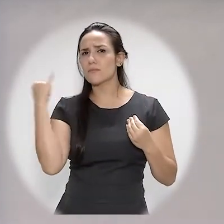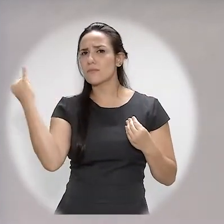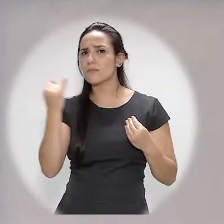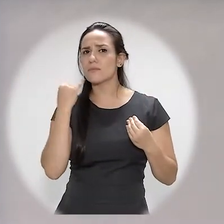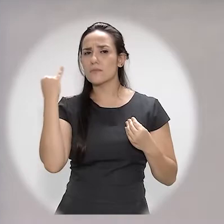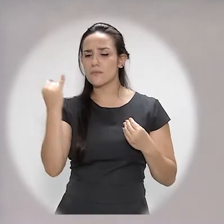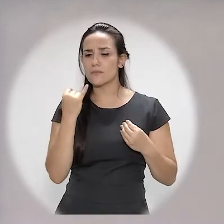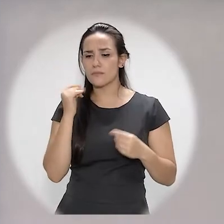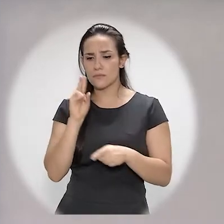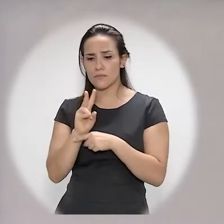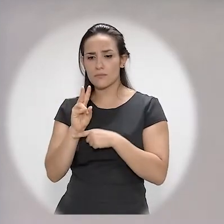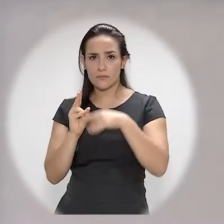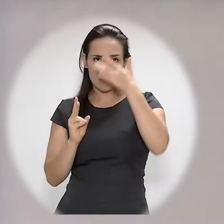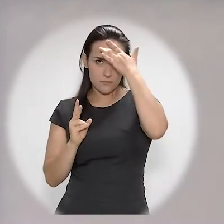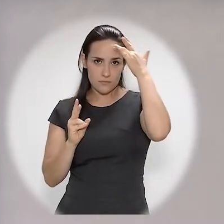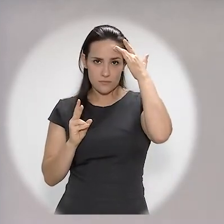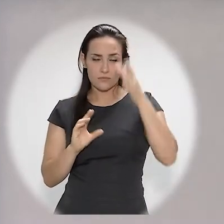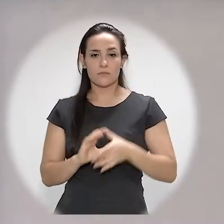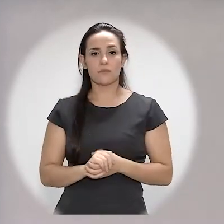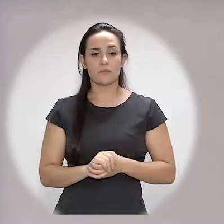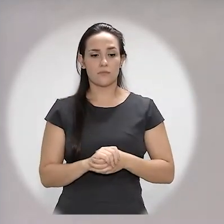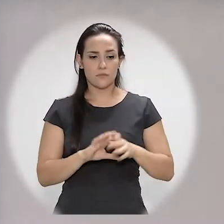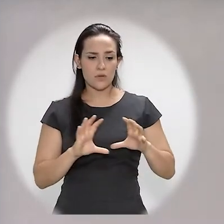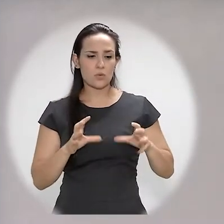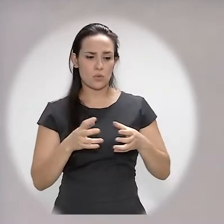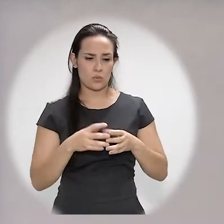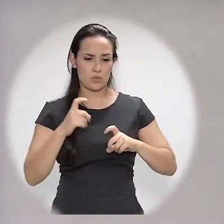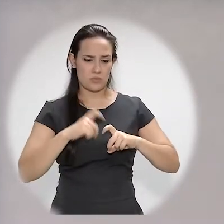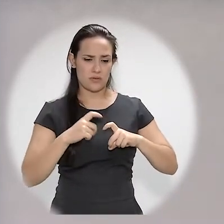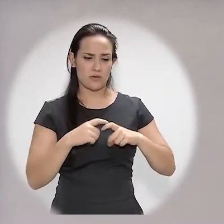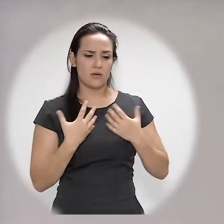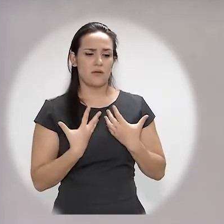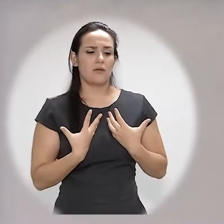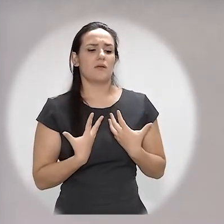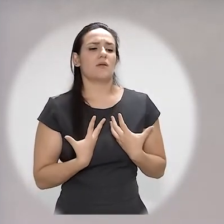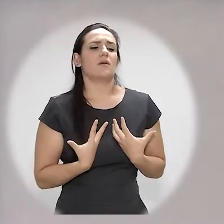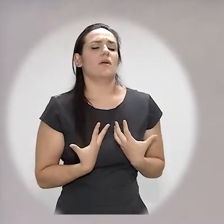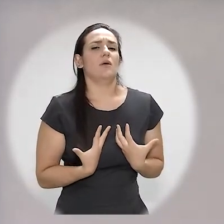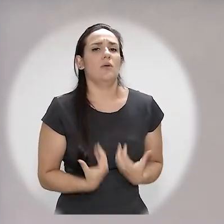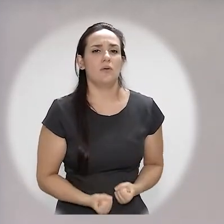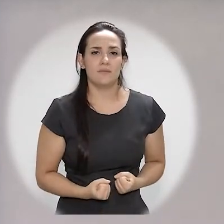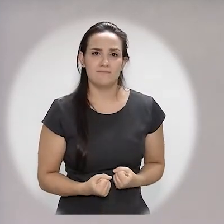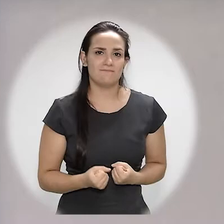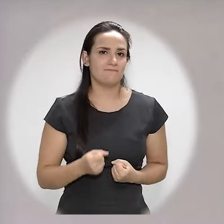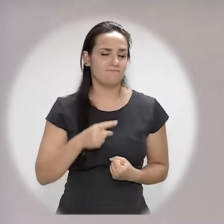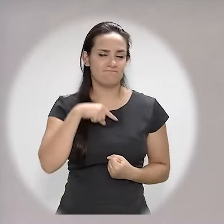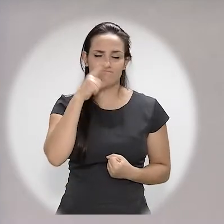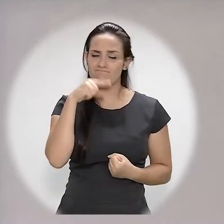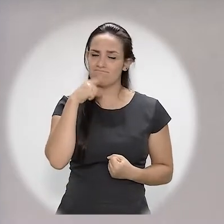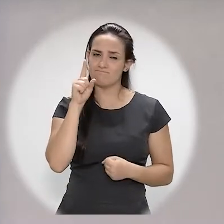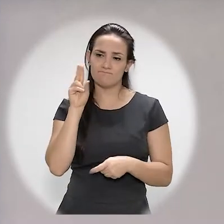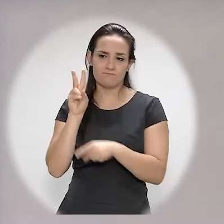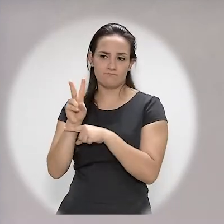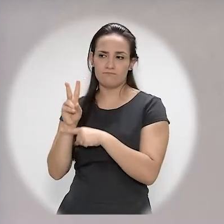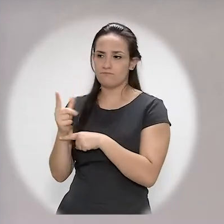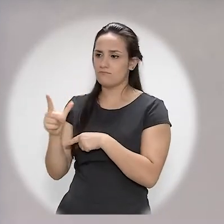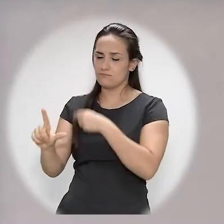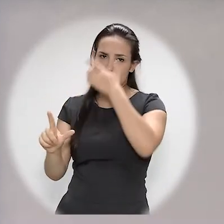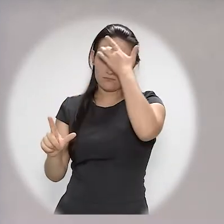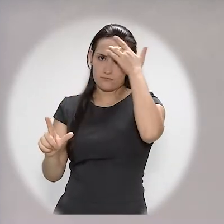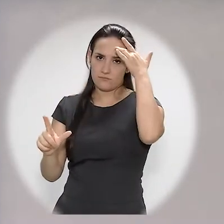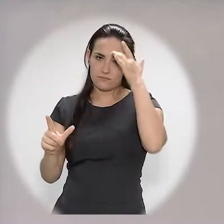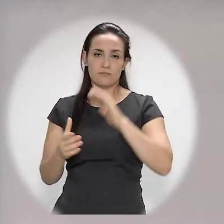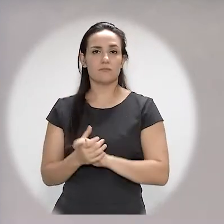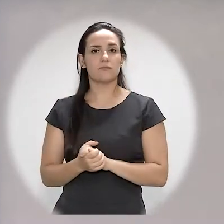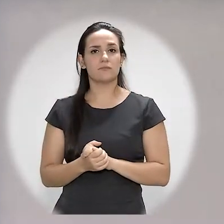sobre a importância de cuidar de quem cuida de nós. Uma equipe médica cansada e adoecida não terá condições de